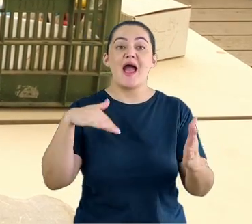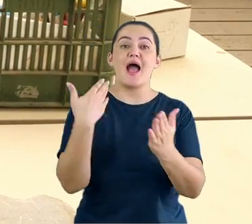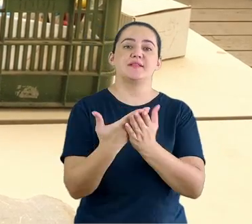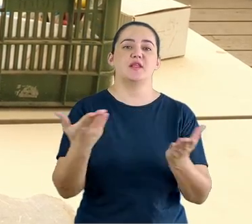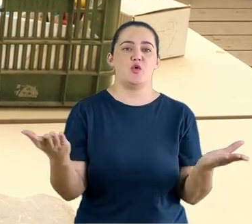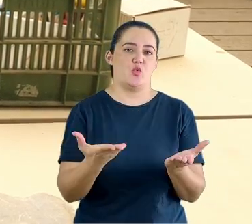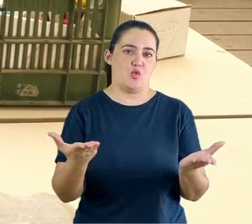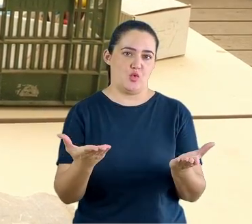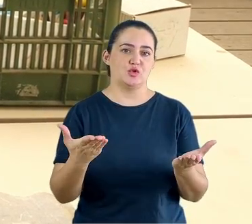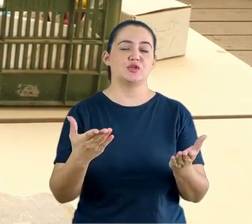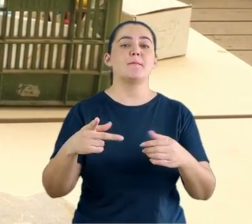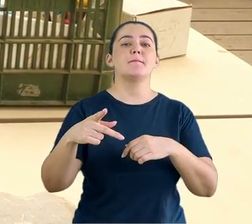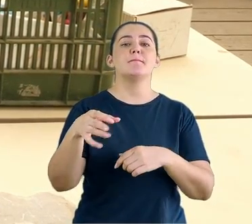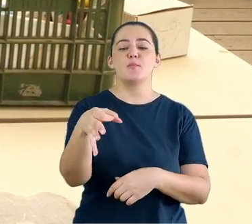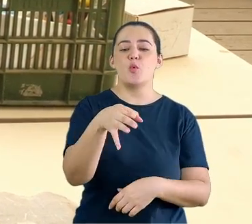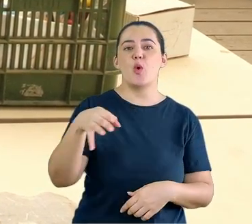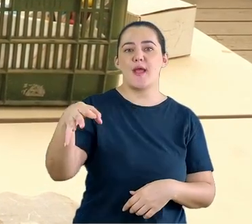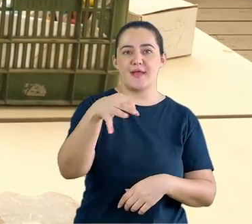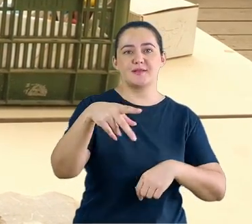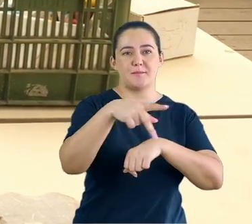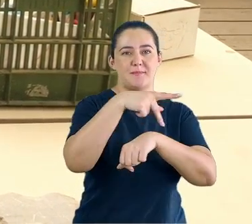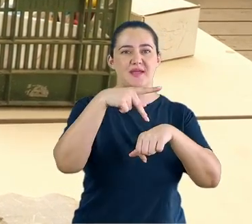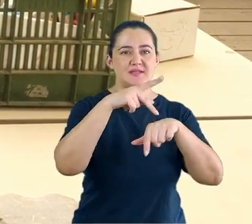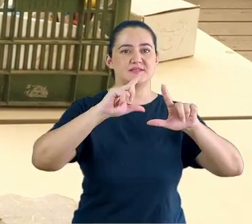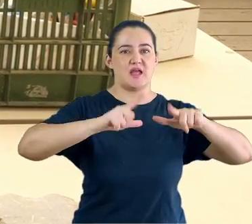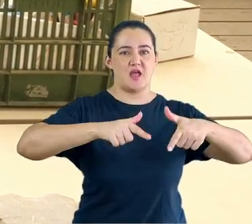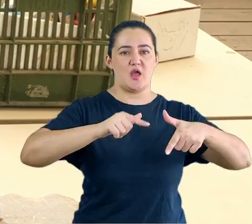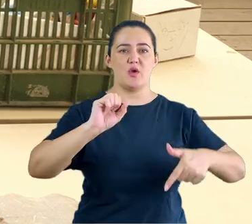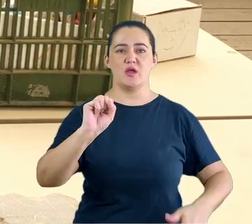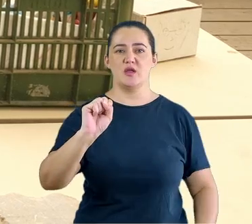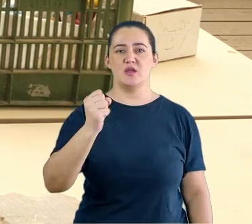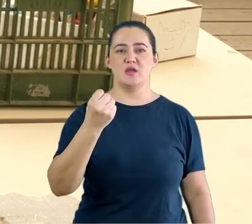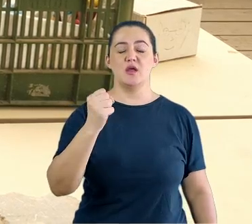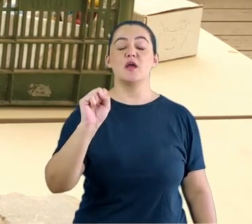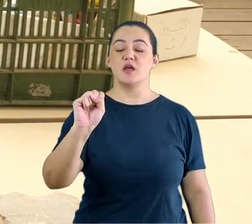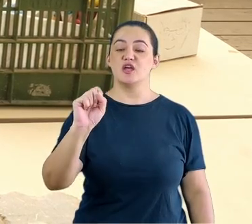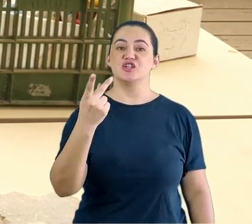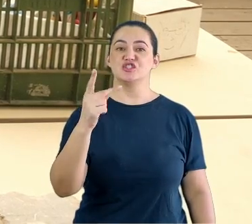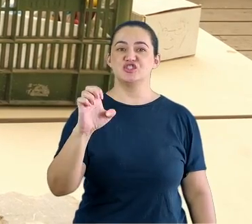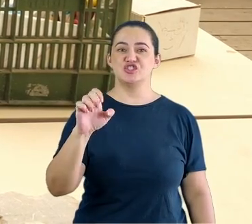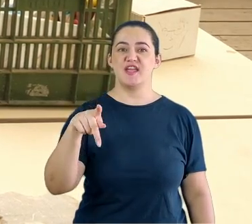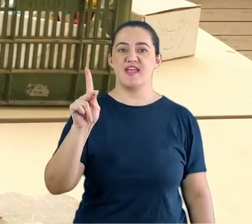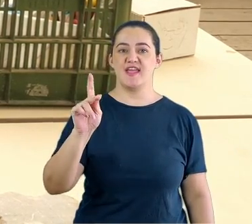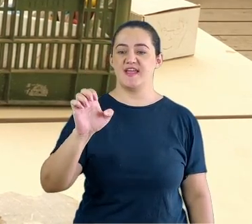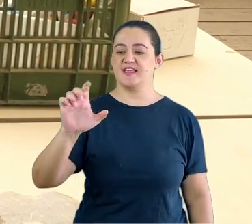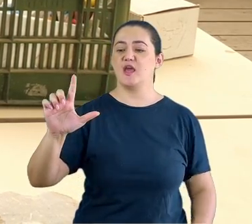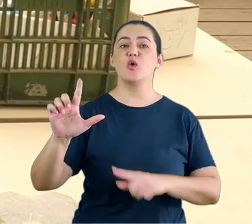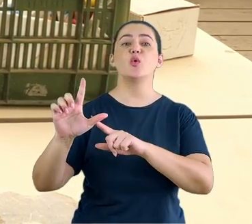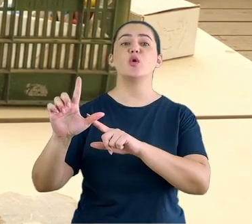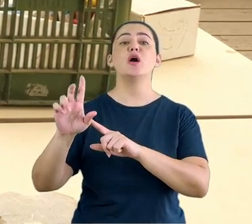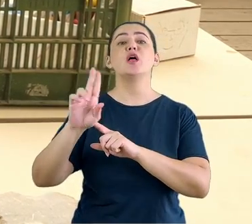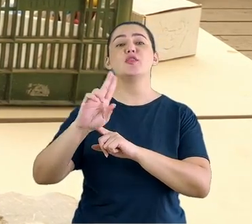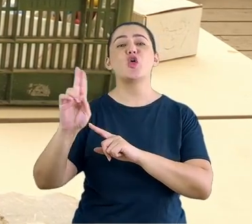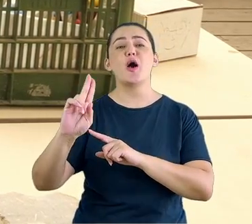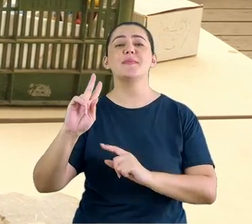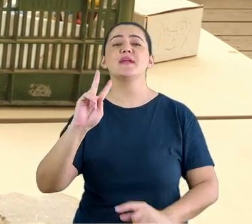que até hoje o nome da moeda de Israel é shekel. Shekel é um nome que vem do hebraico antigo, ele aparece